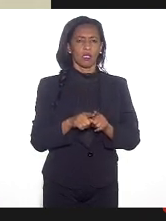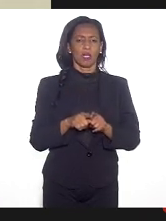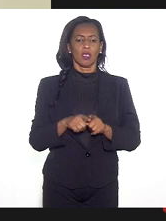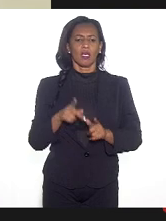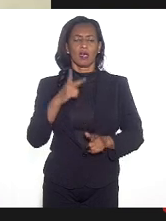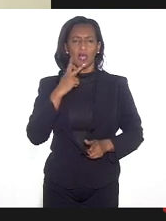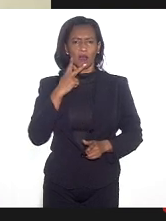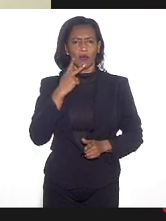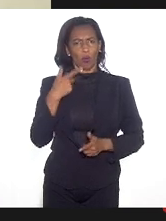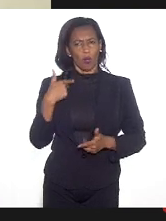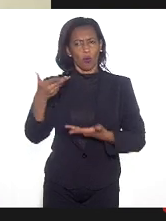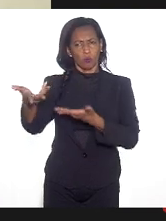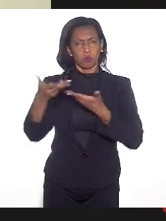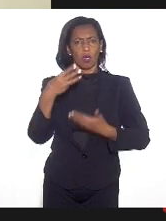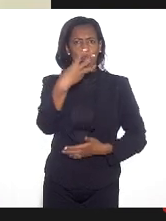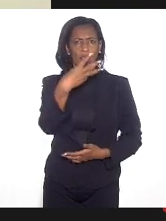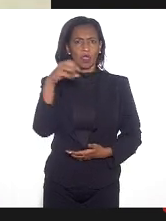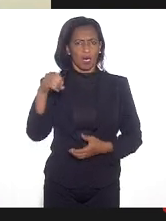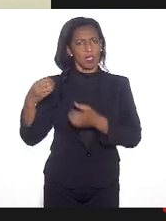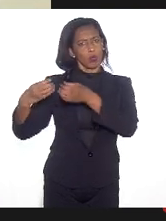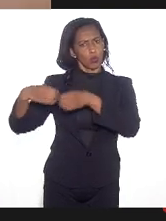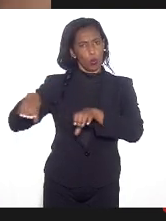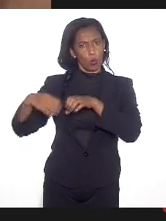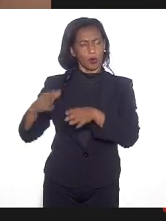os 300 concursados de